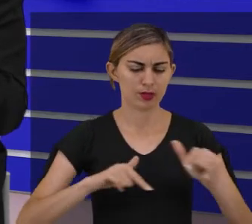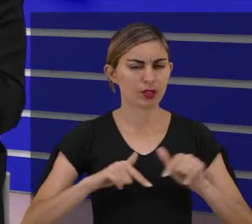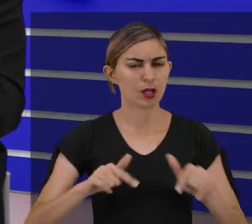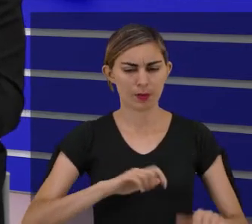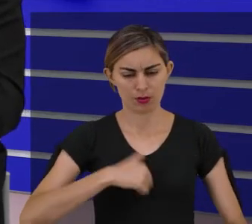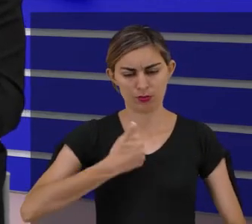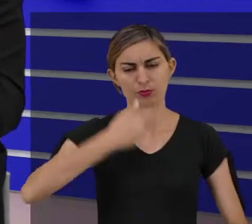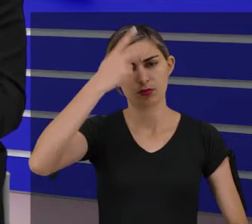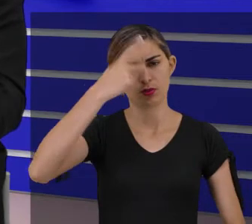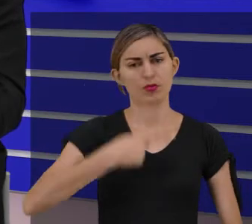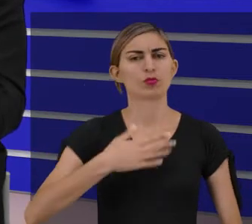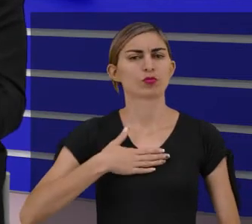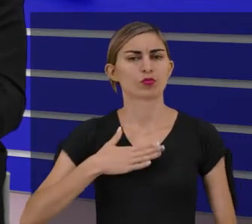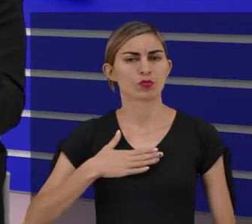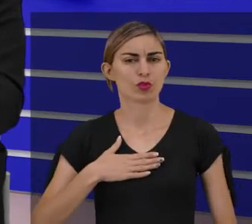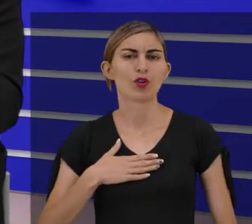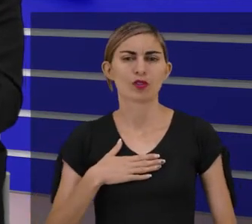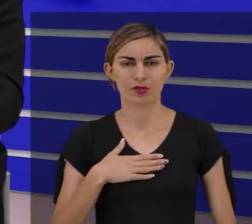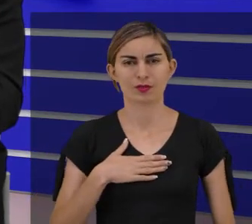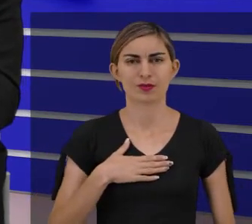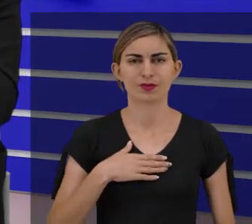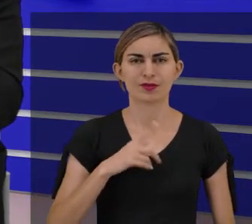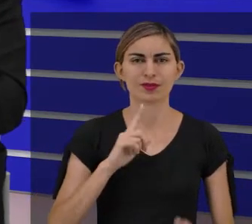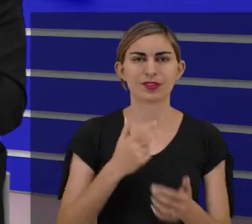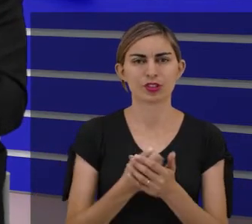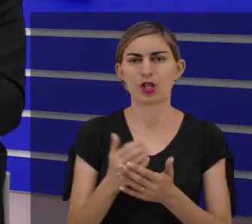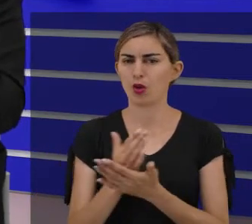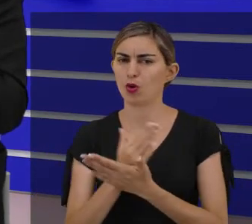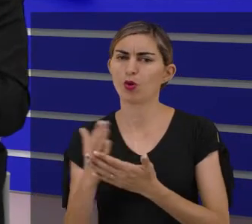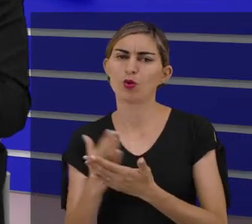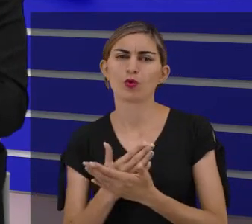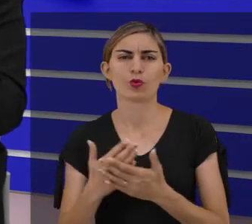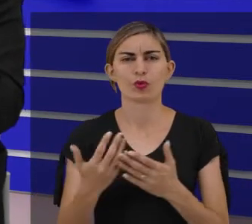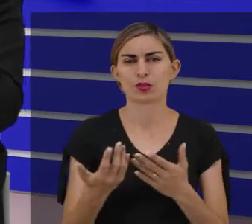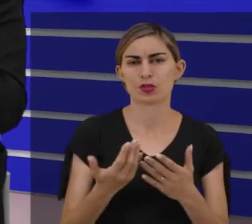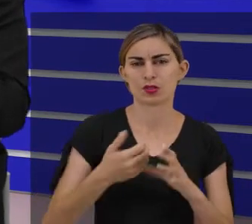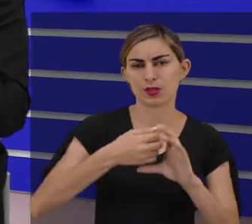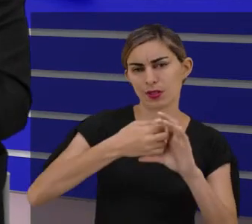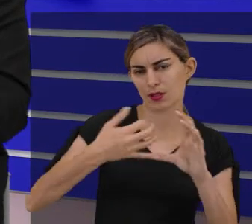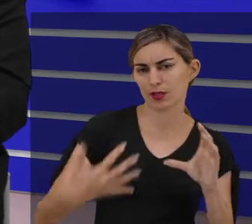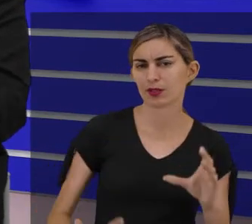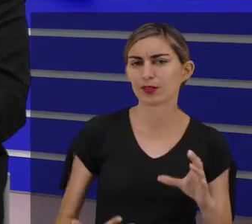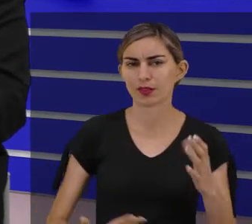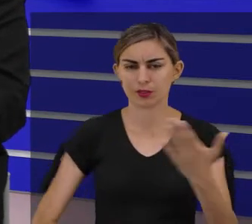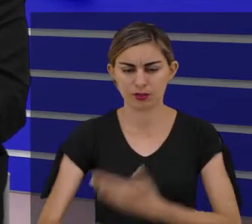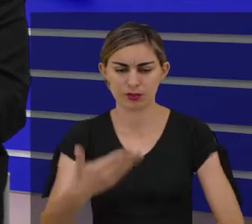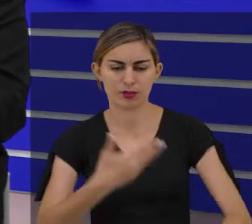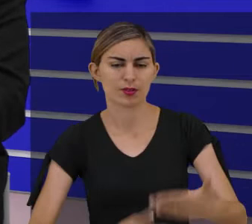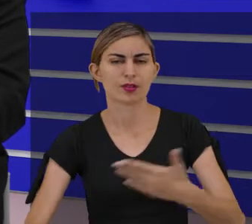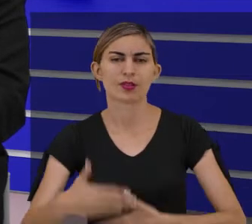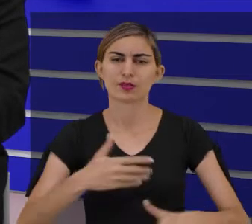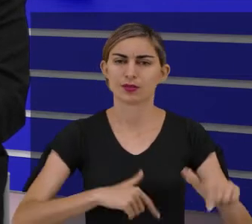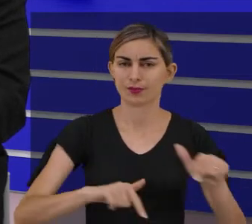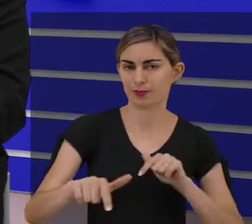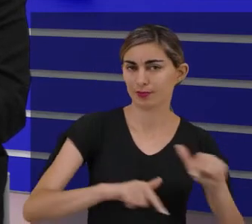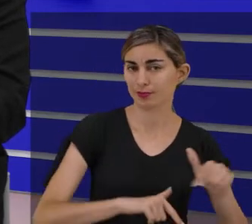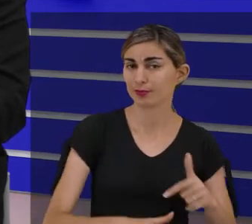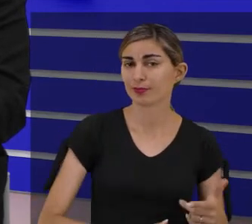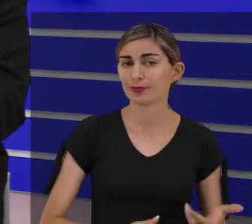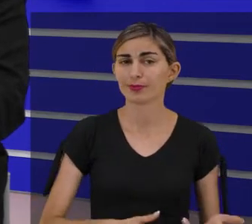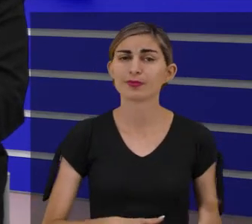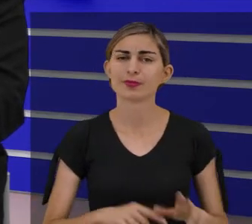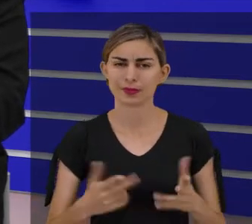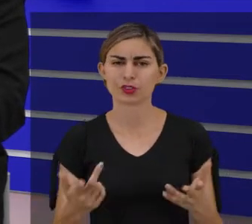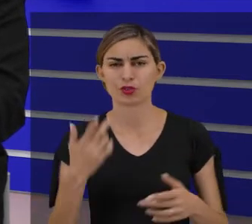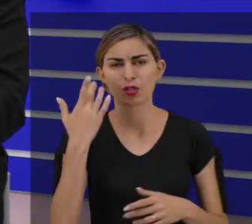trabalhador mais autônomo mesmo na tomada de decisão sobre alguns aspectos contratuais da sua relação com o tomador de serviço.